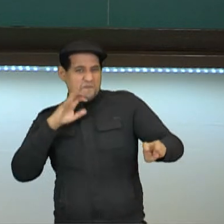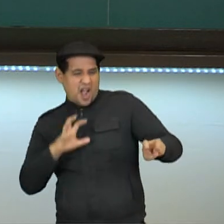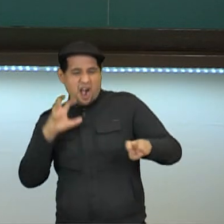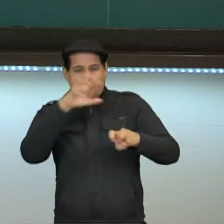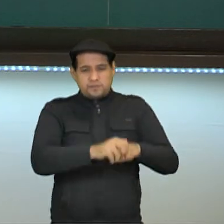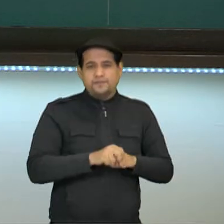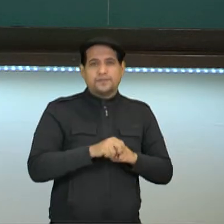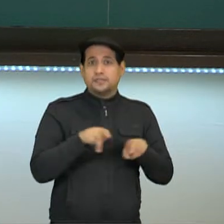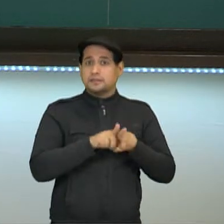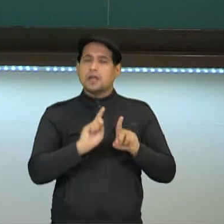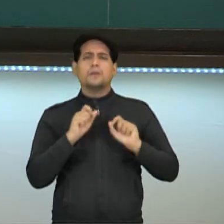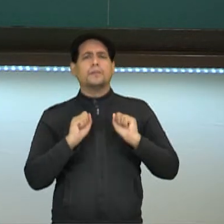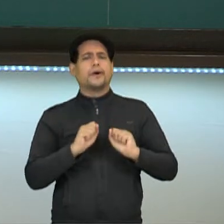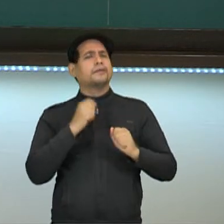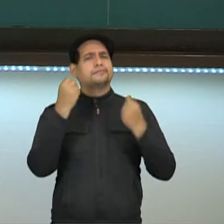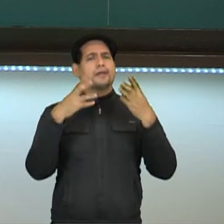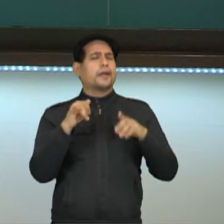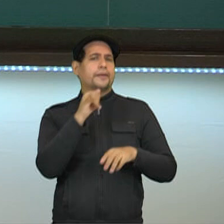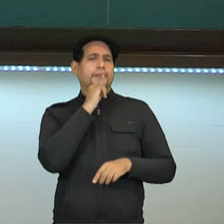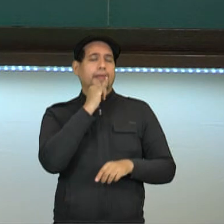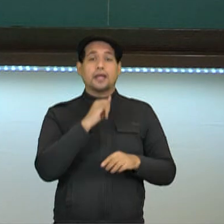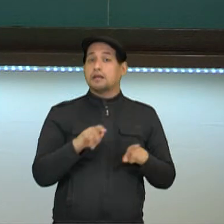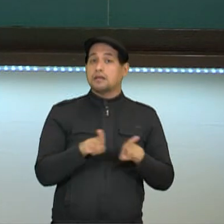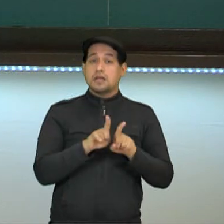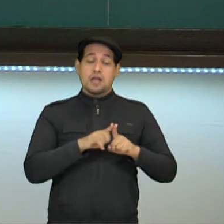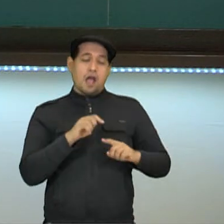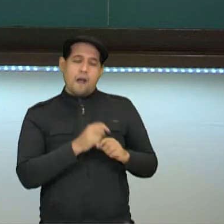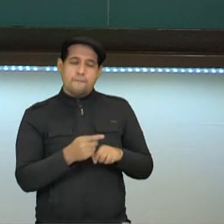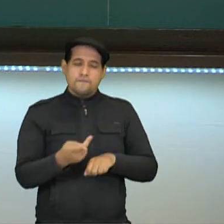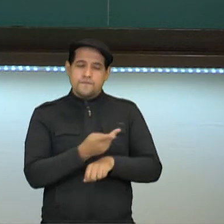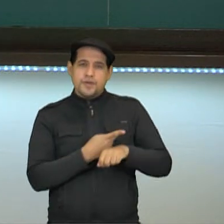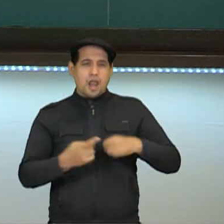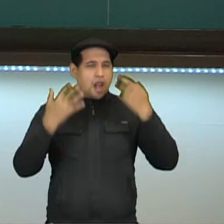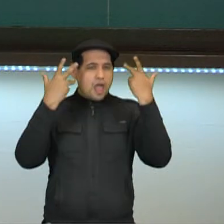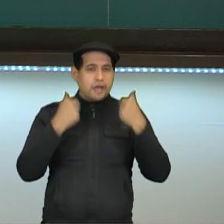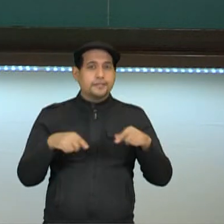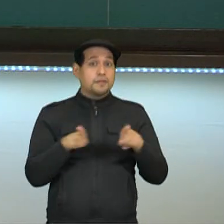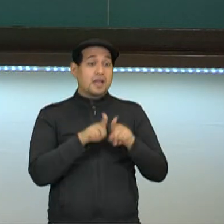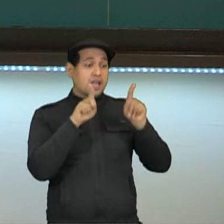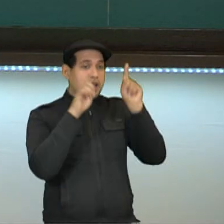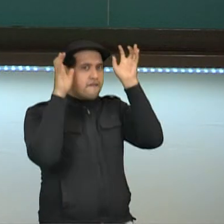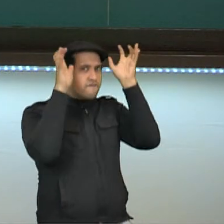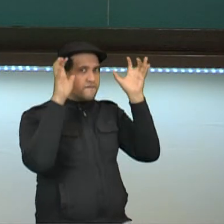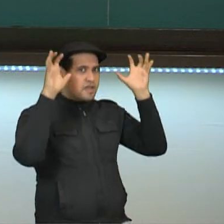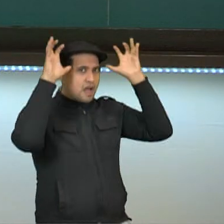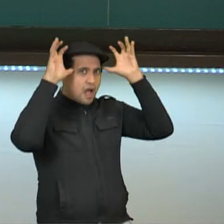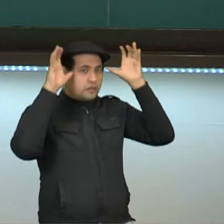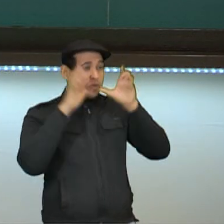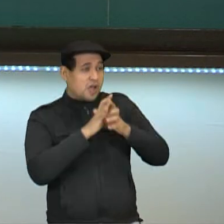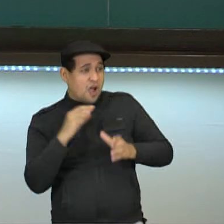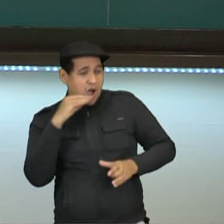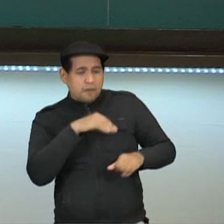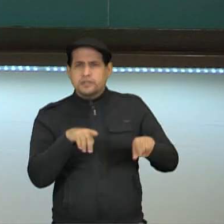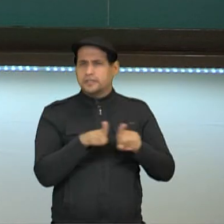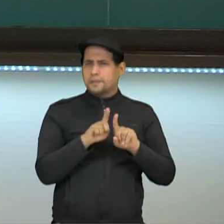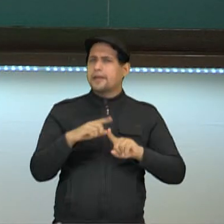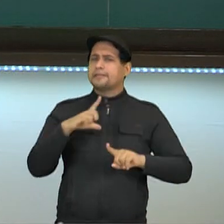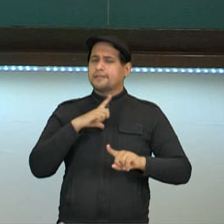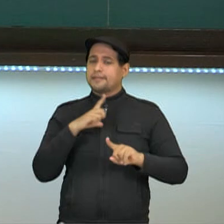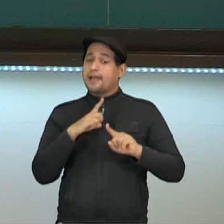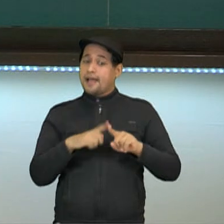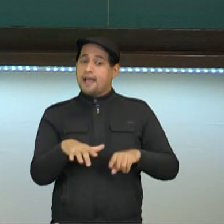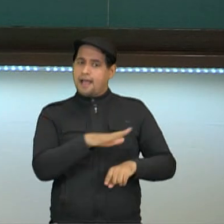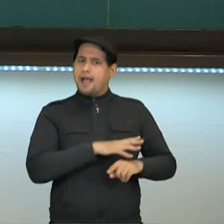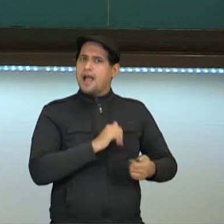pegar. Então, a gente pode falar que perante a caça do leão, aquele veado que corre mais, ele está mais apto ao